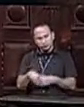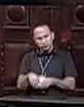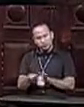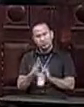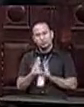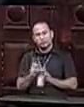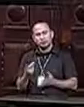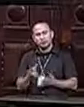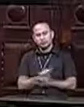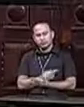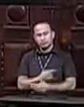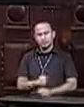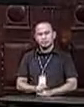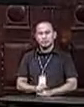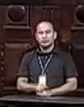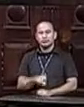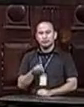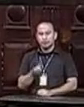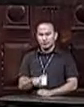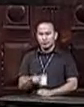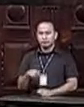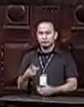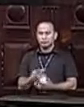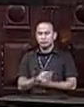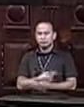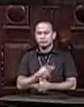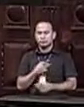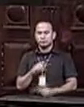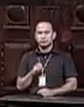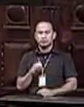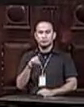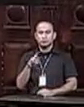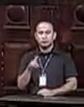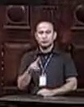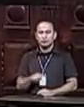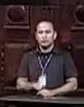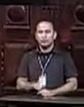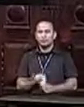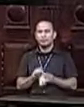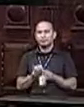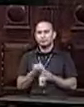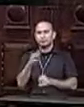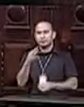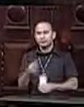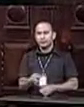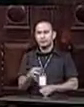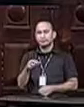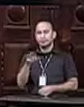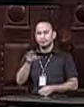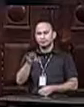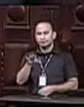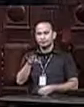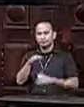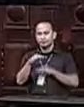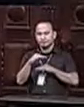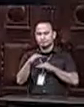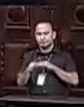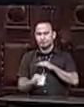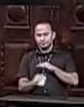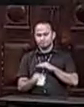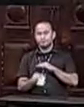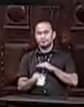sua vigência, esse setor corre o risco, se não de fenecer, mas certamente de decair sensivelmente. Por